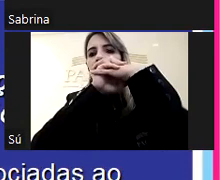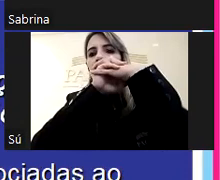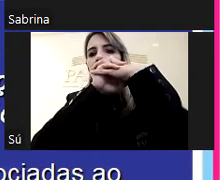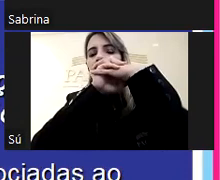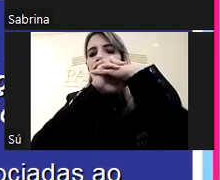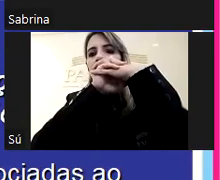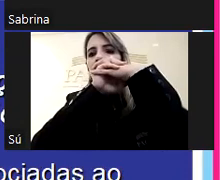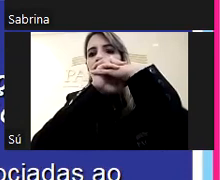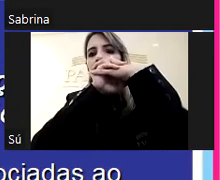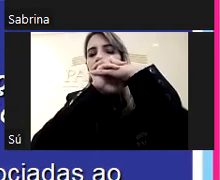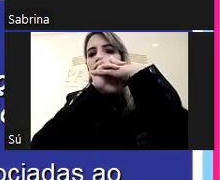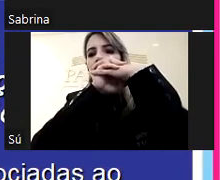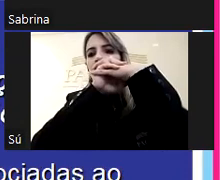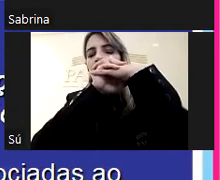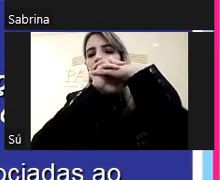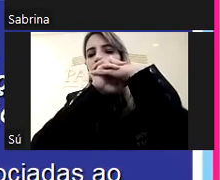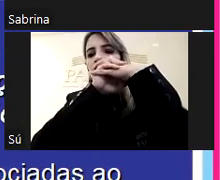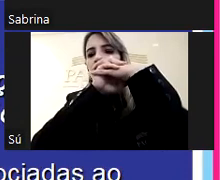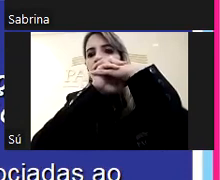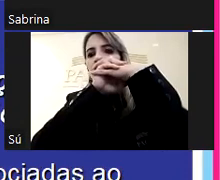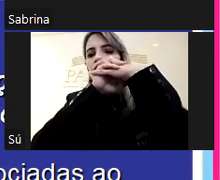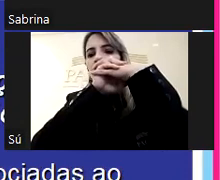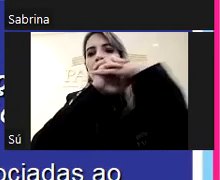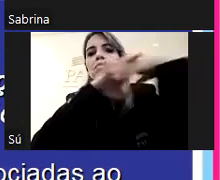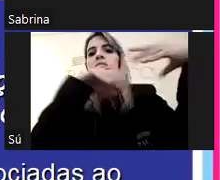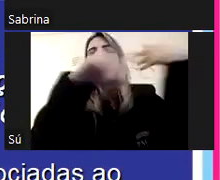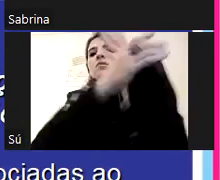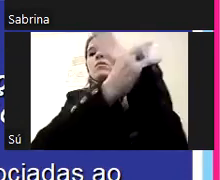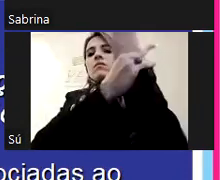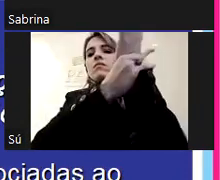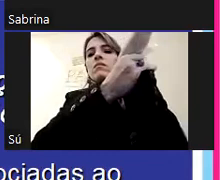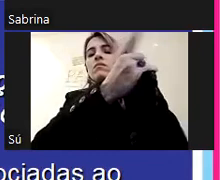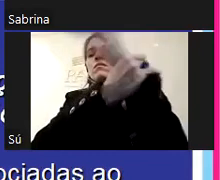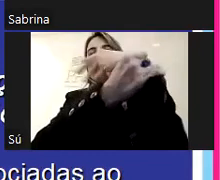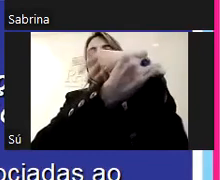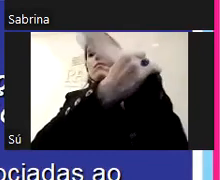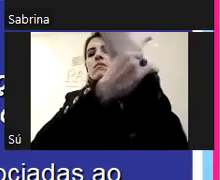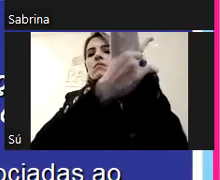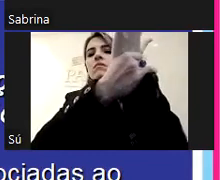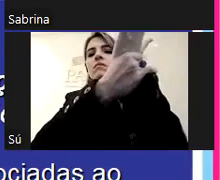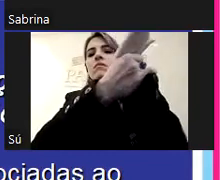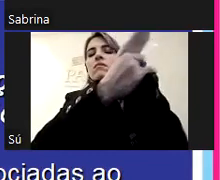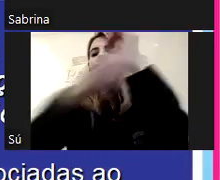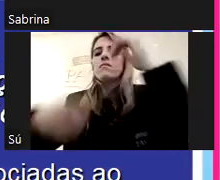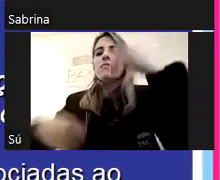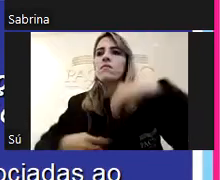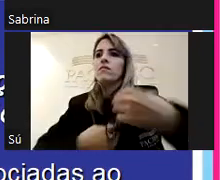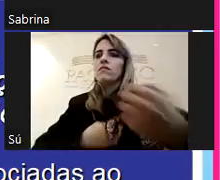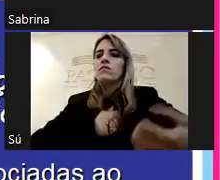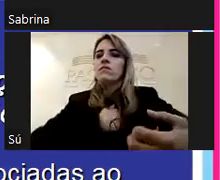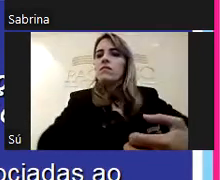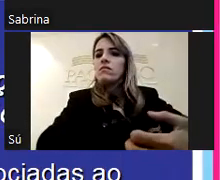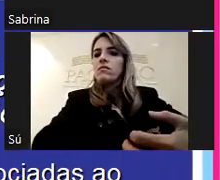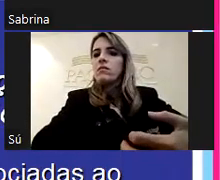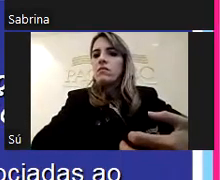e a anorgasmia psicológica, psíquica, são várias. E